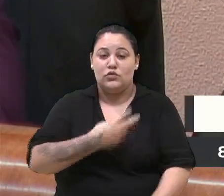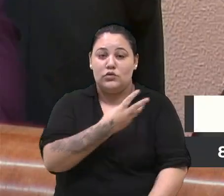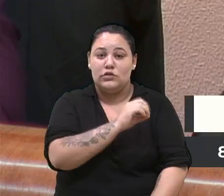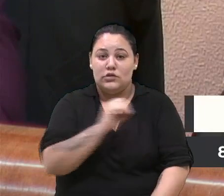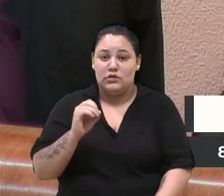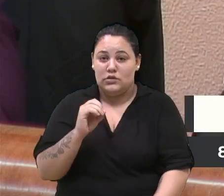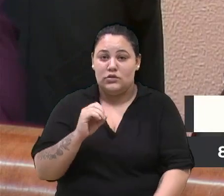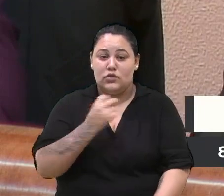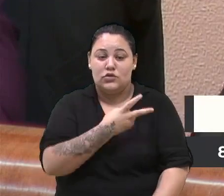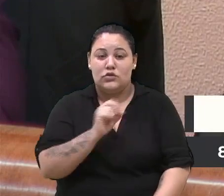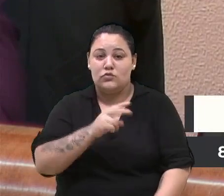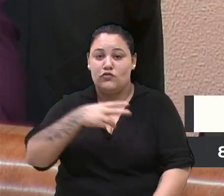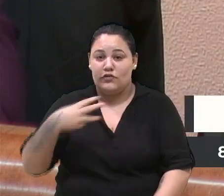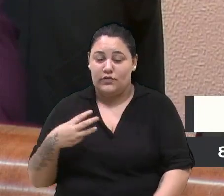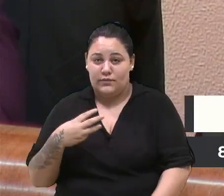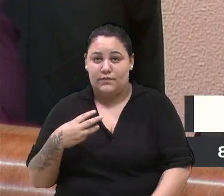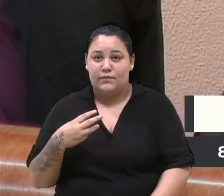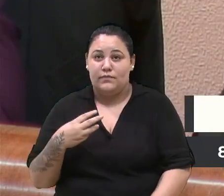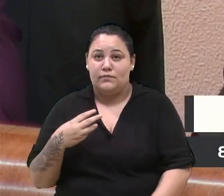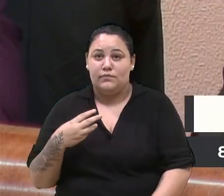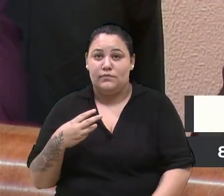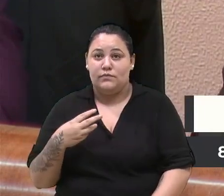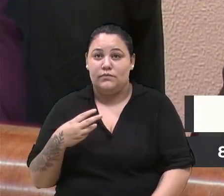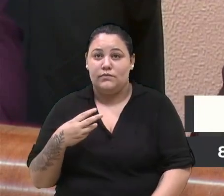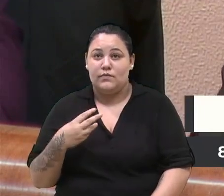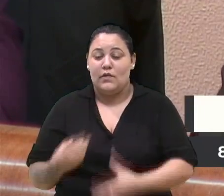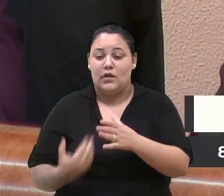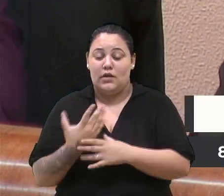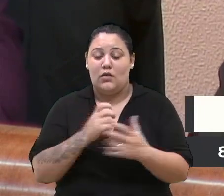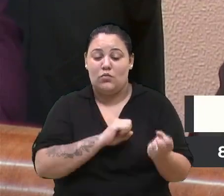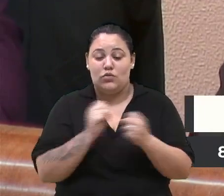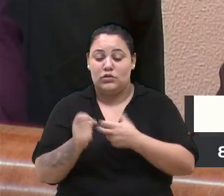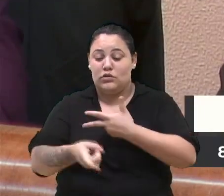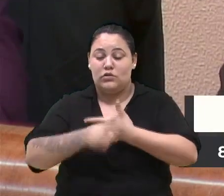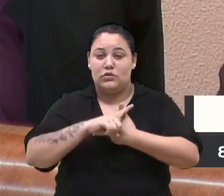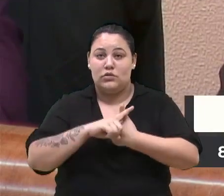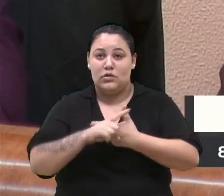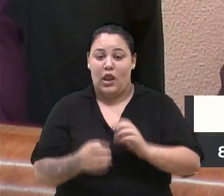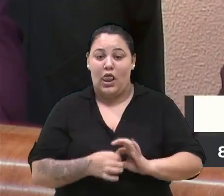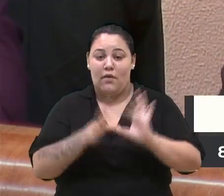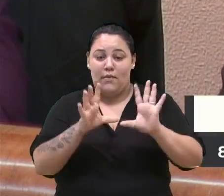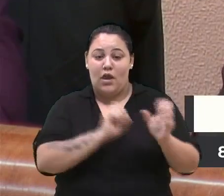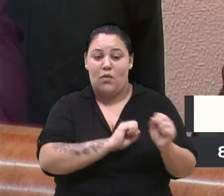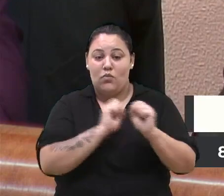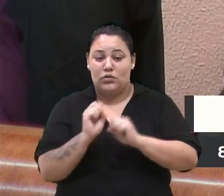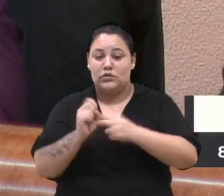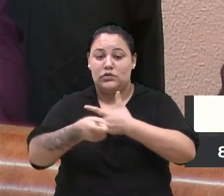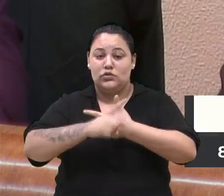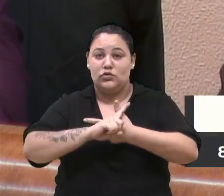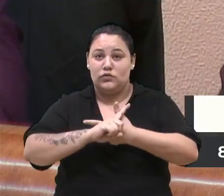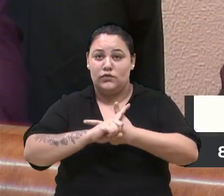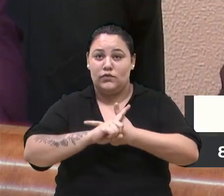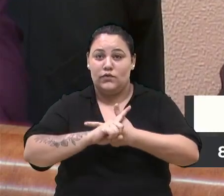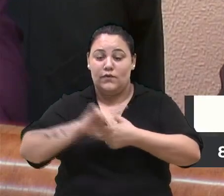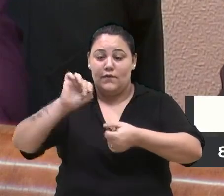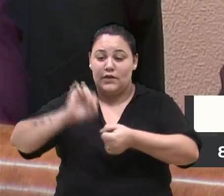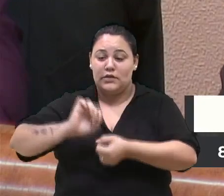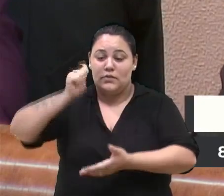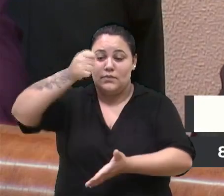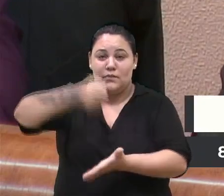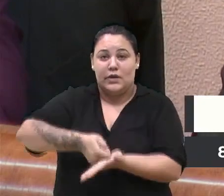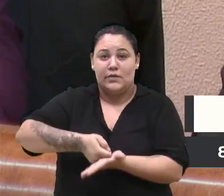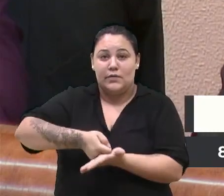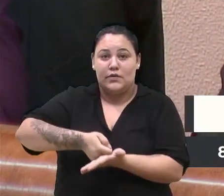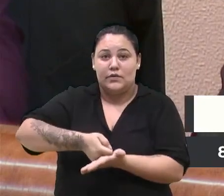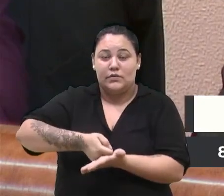300/2023, de autoria do Poder Executivo, que autoriza o Poder Executivo a efetuar o pagamento de indenização